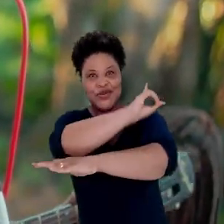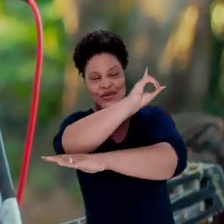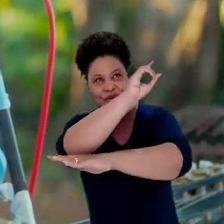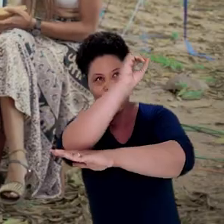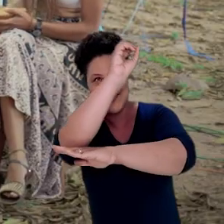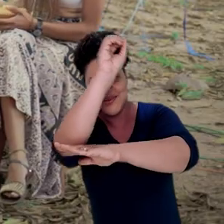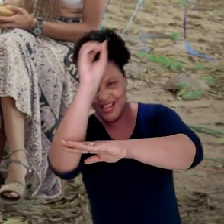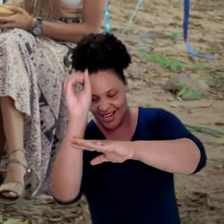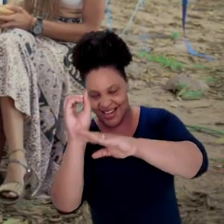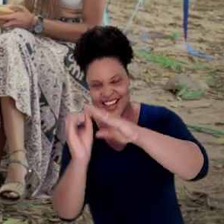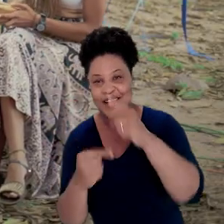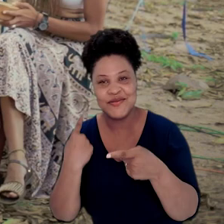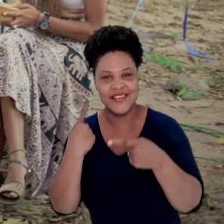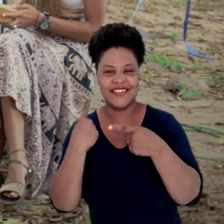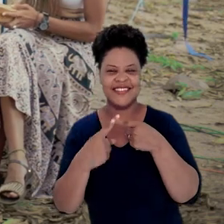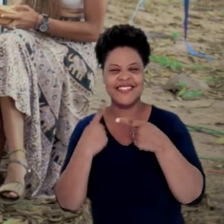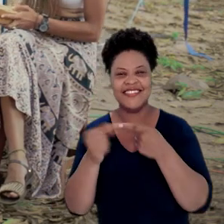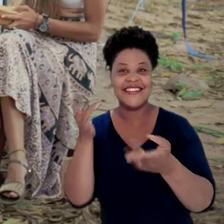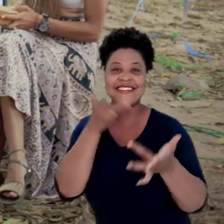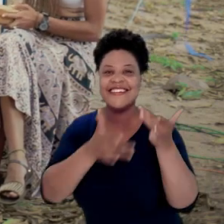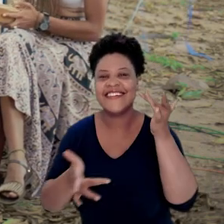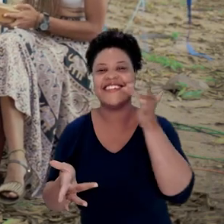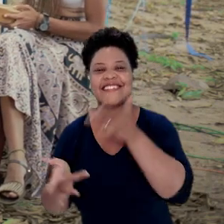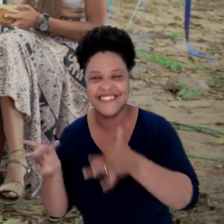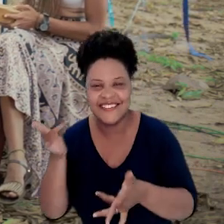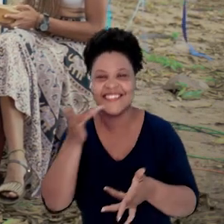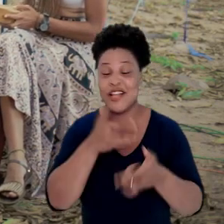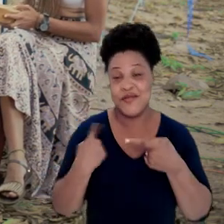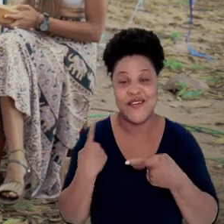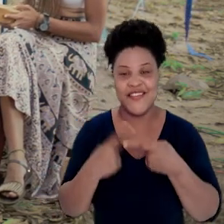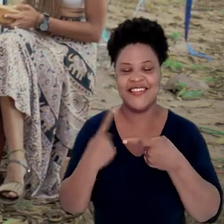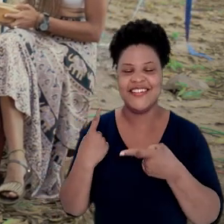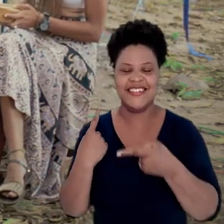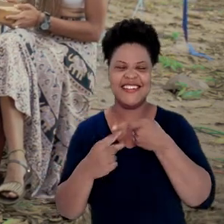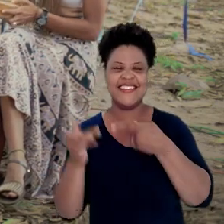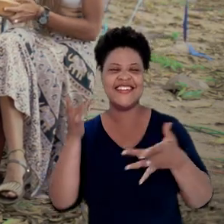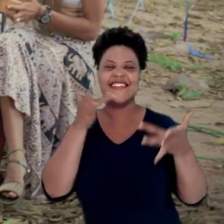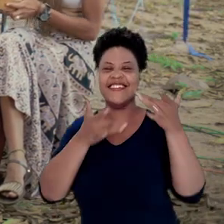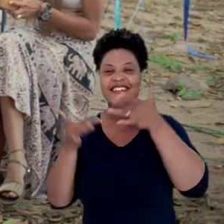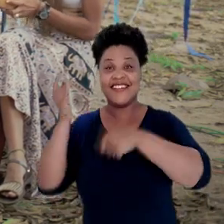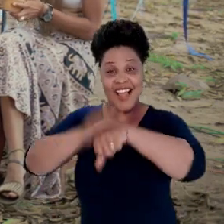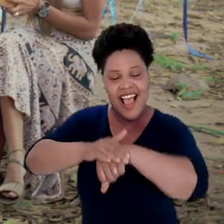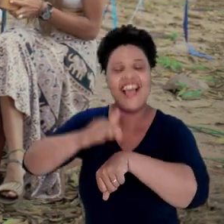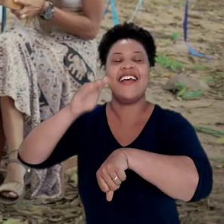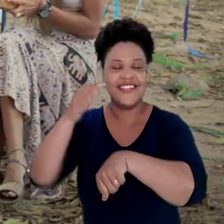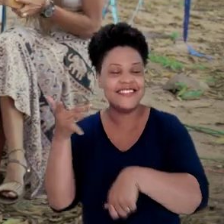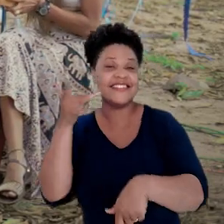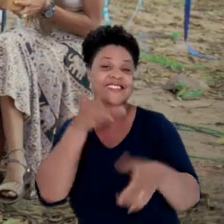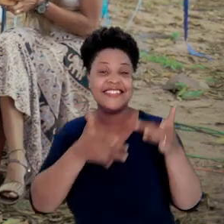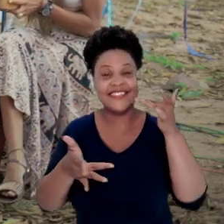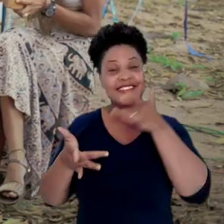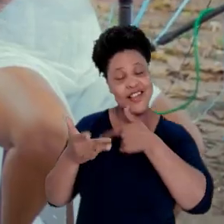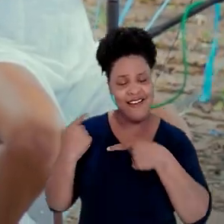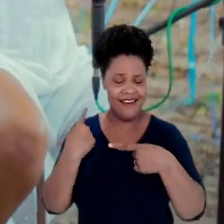cadeiras até o dia clarear, porque é gostoso demais, porque é gostoso